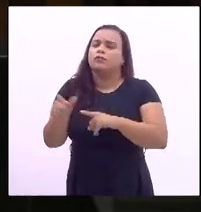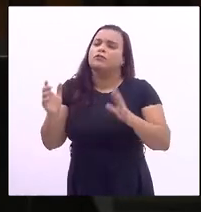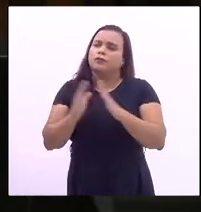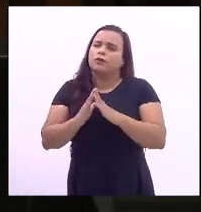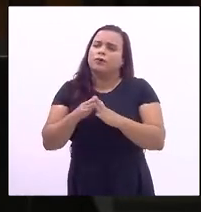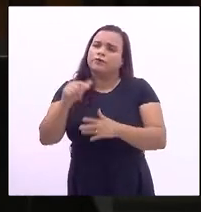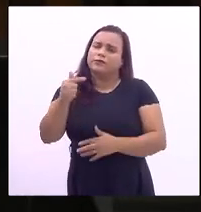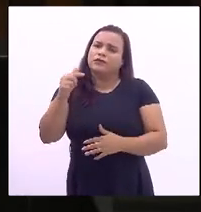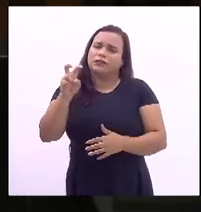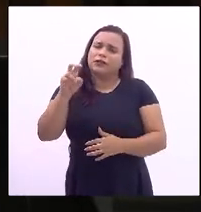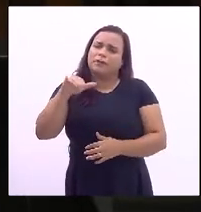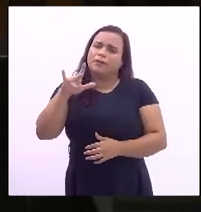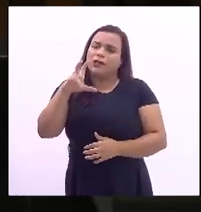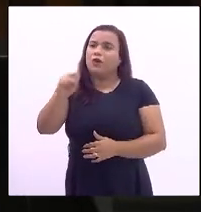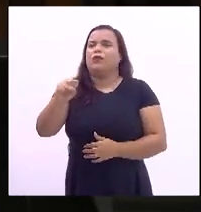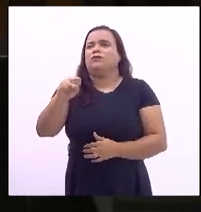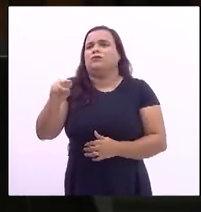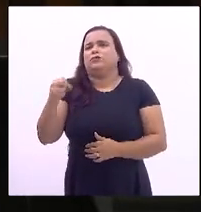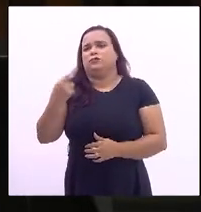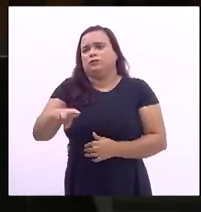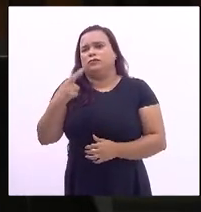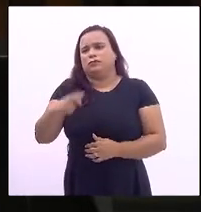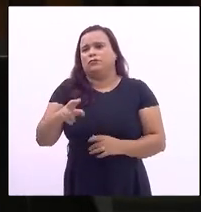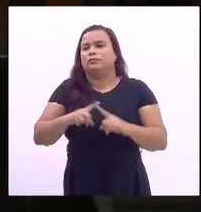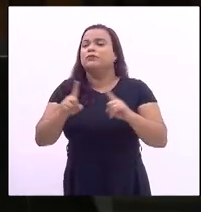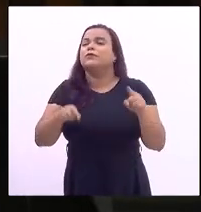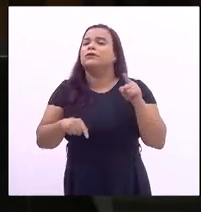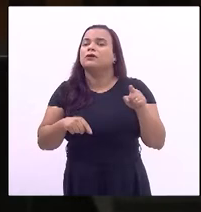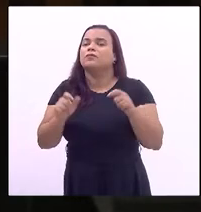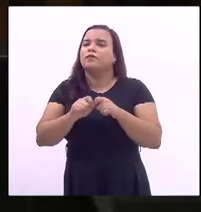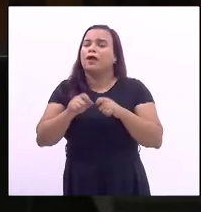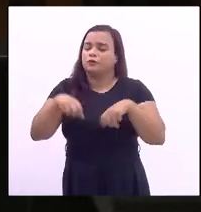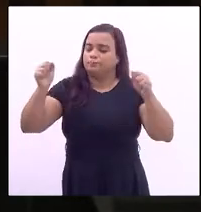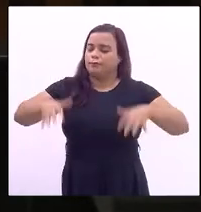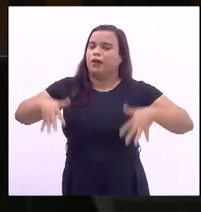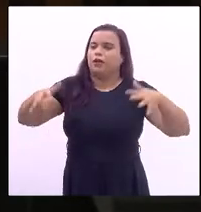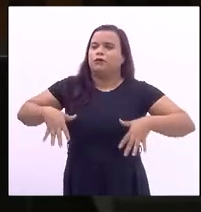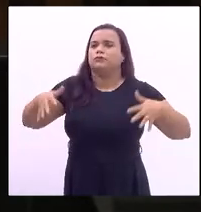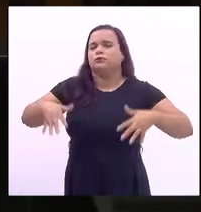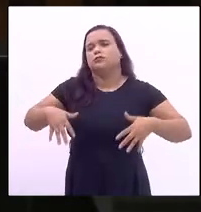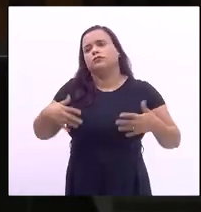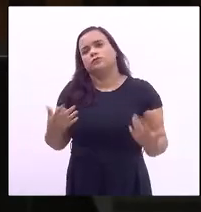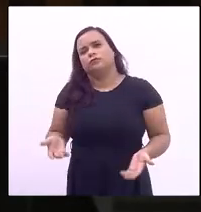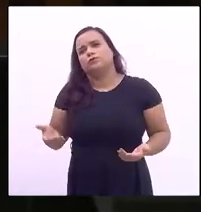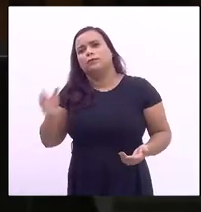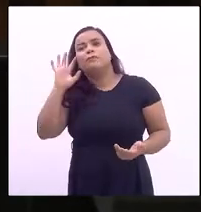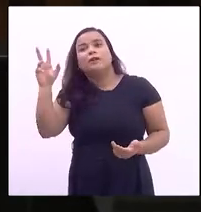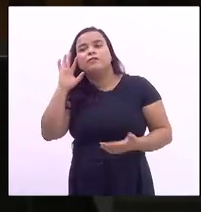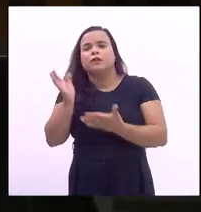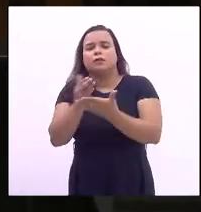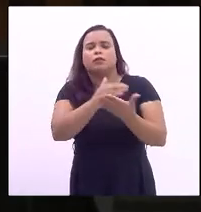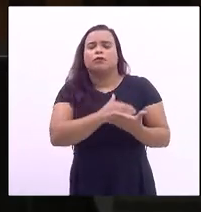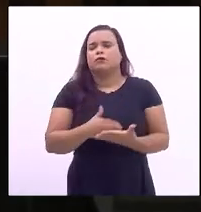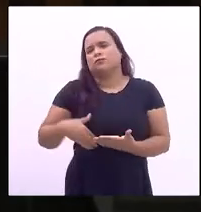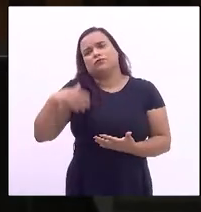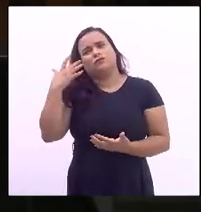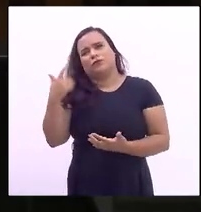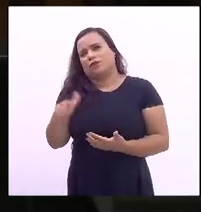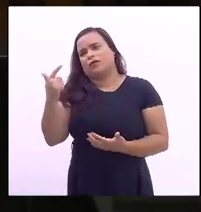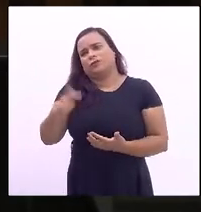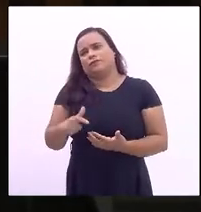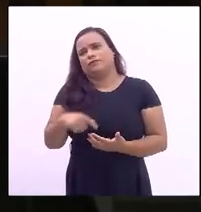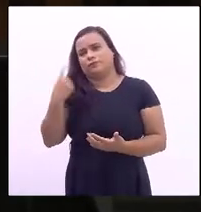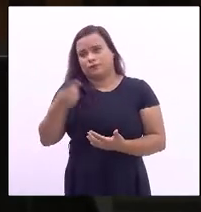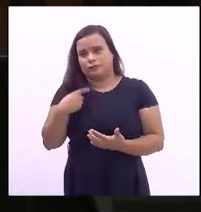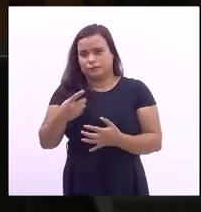imóvel com 75 milhões de reais enquanto faz um Saldão sem ter sequer há previsão de arrecadação a gente